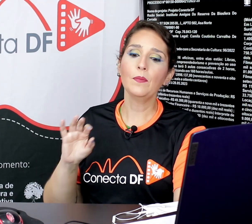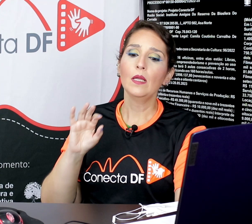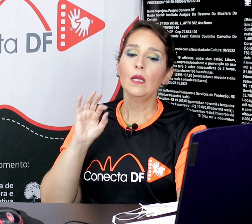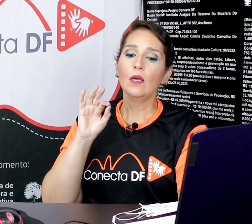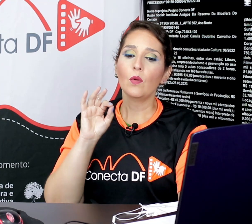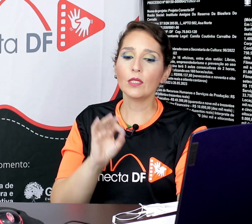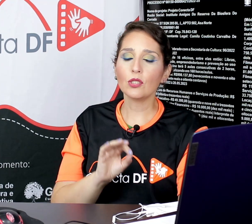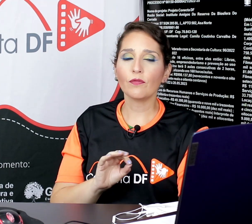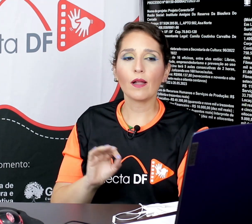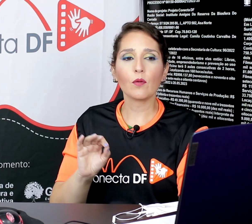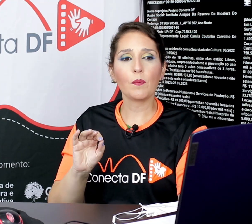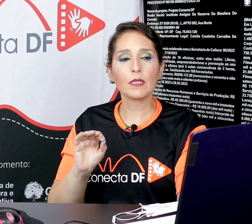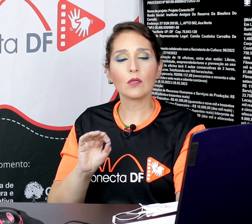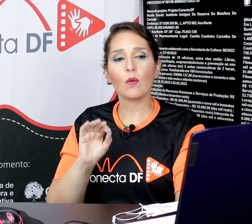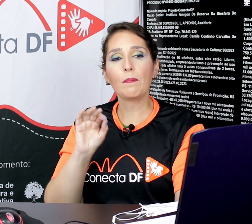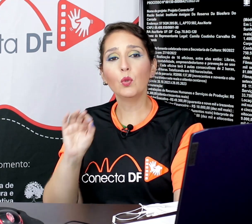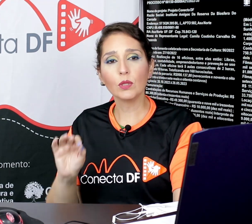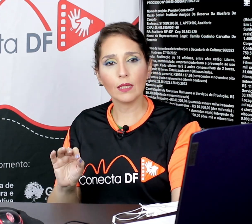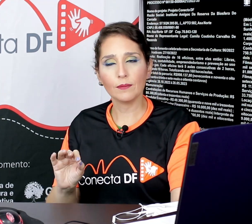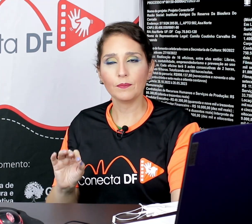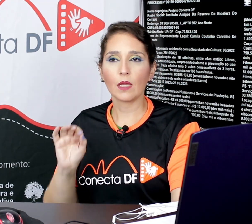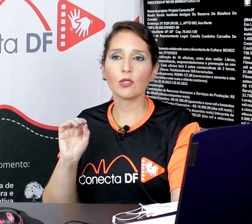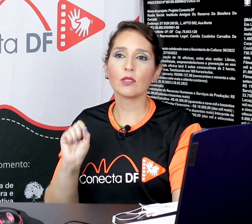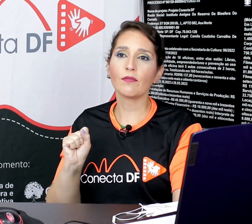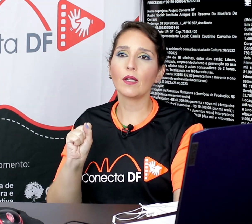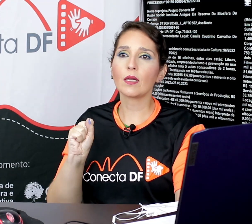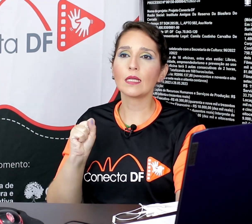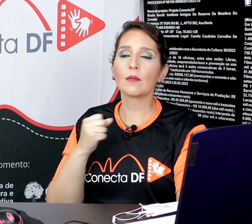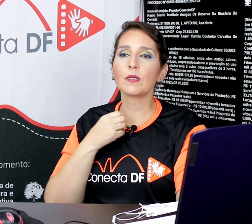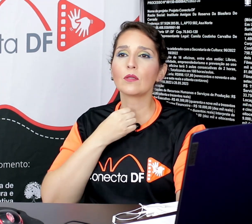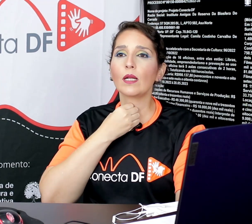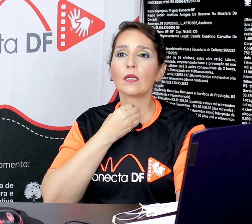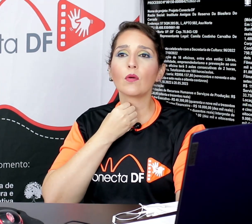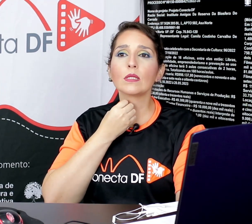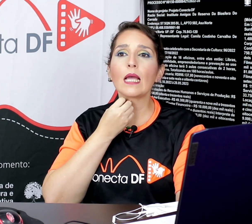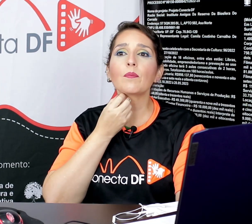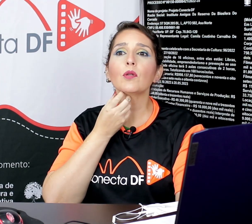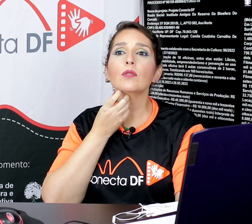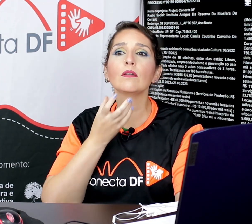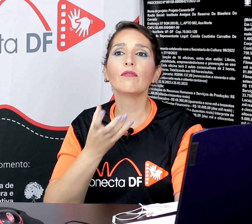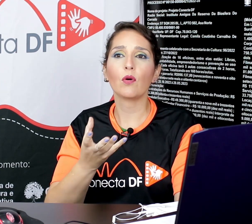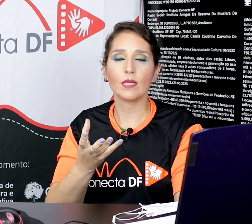tá? Quando a gente fala que uma pessoa é muda, a gente está falando que essa pessoa ela não